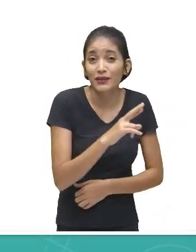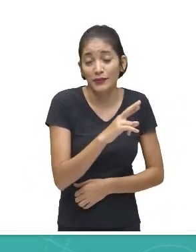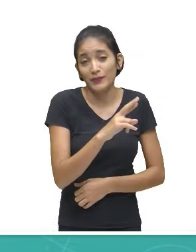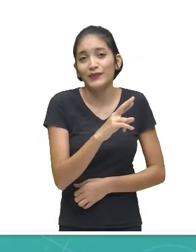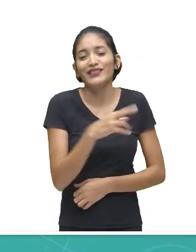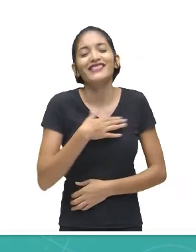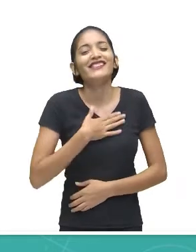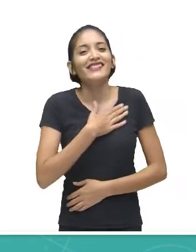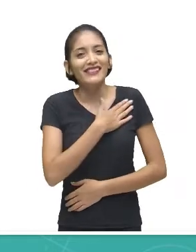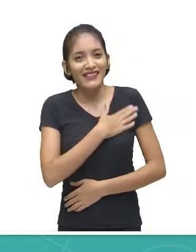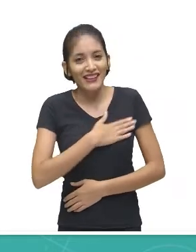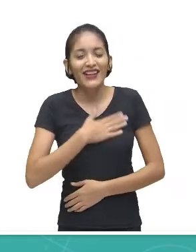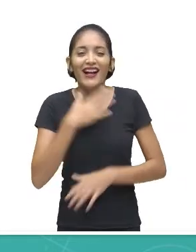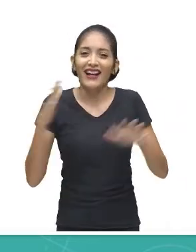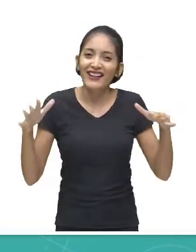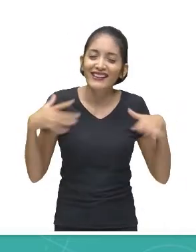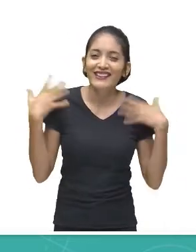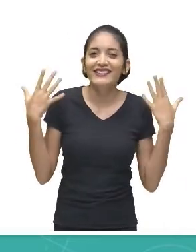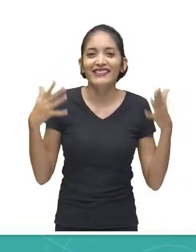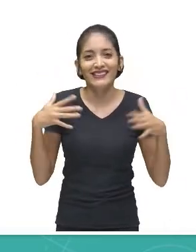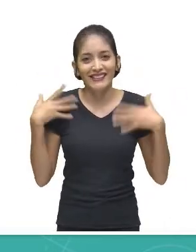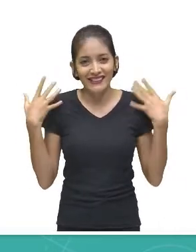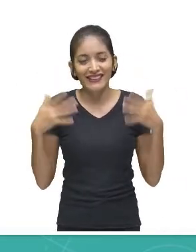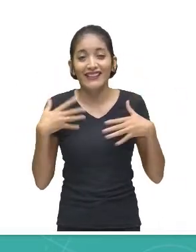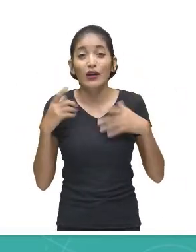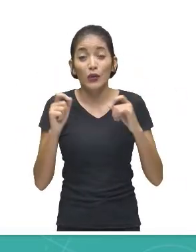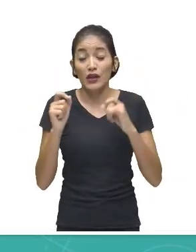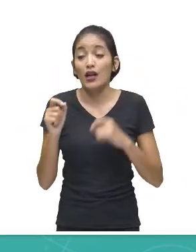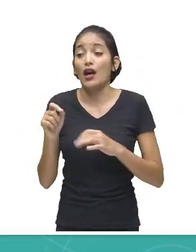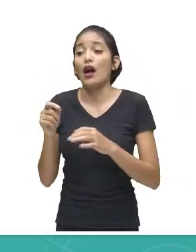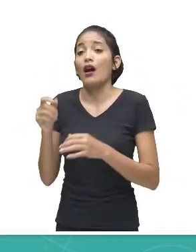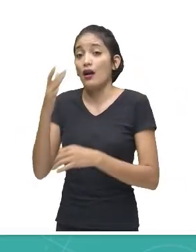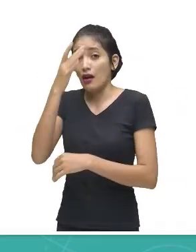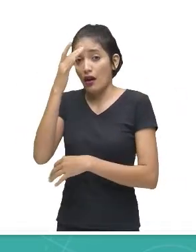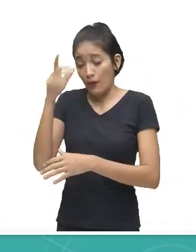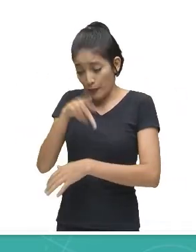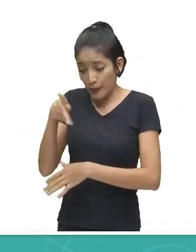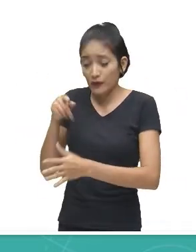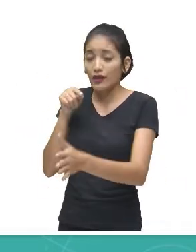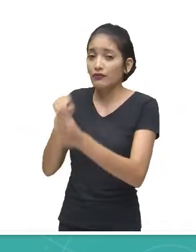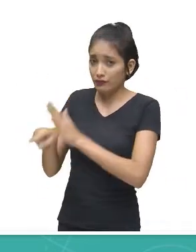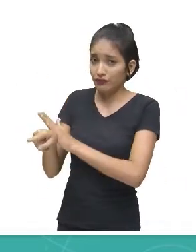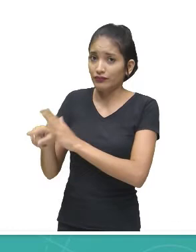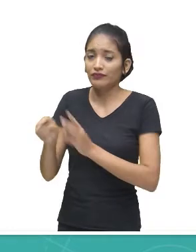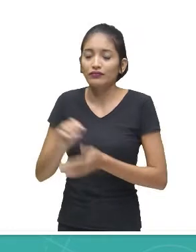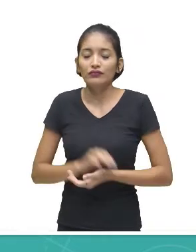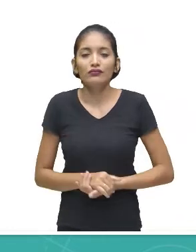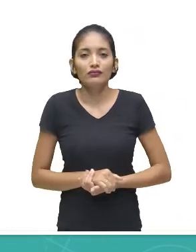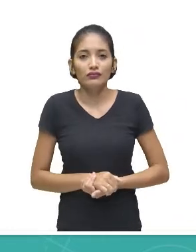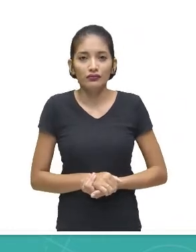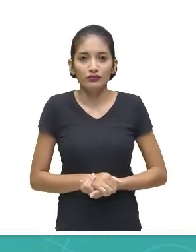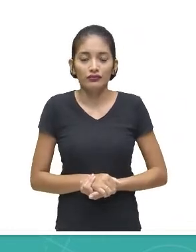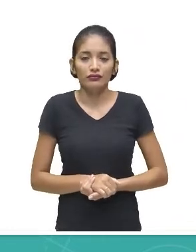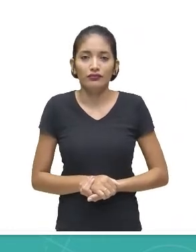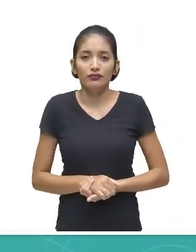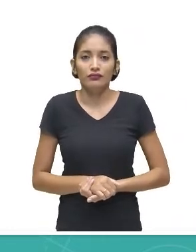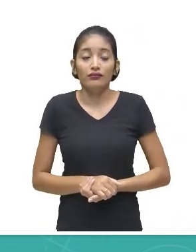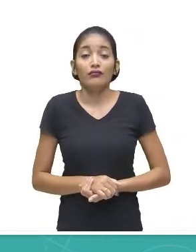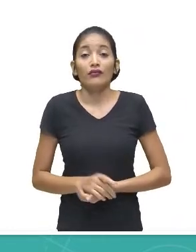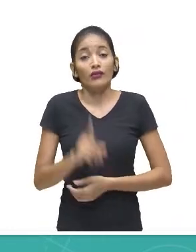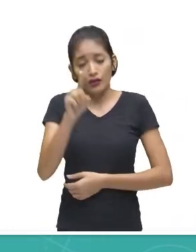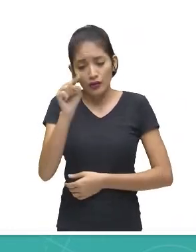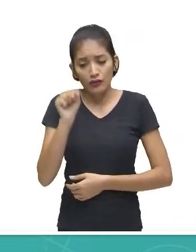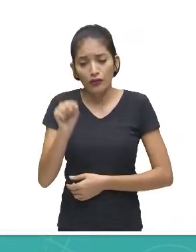prazer, né? Com alegria ao que a professora perguntou. Então, a exclamação, ela está